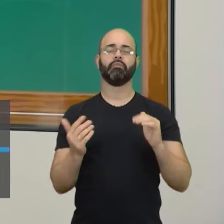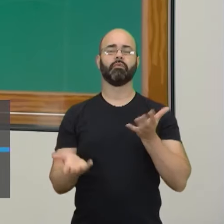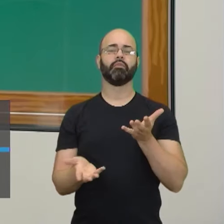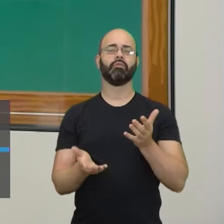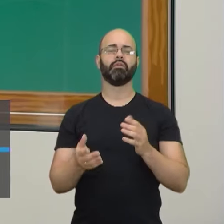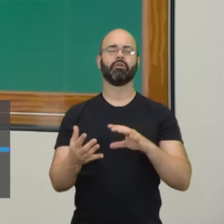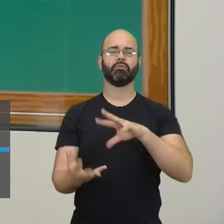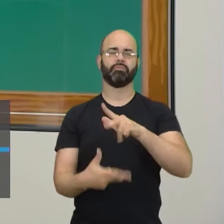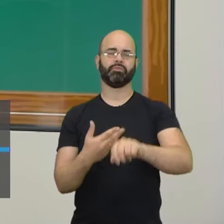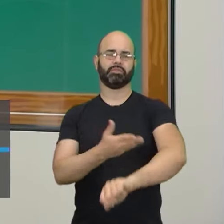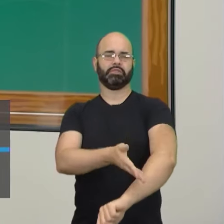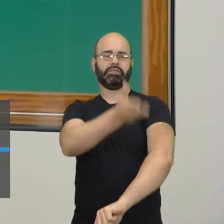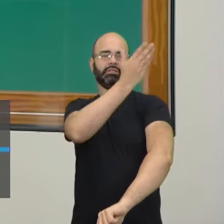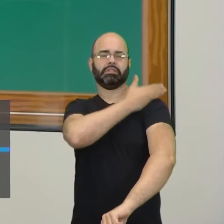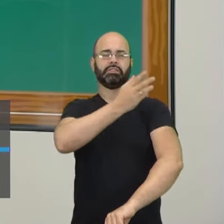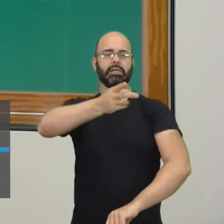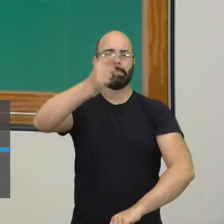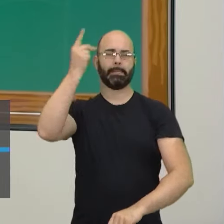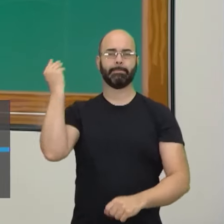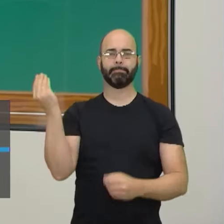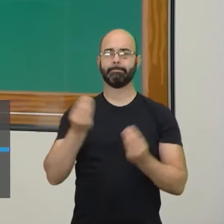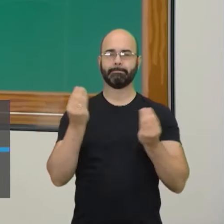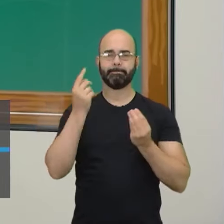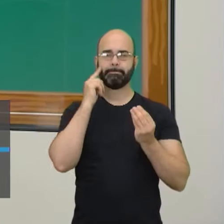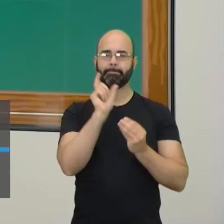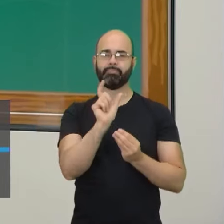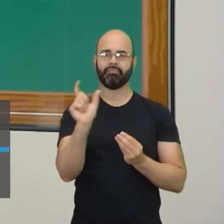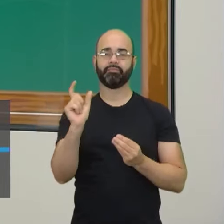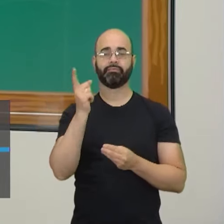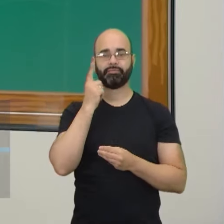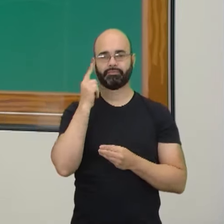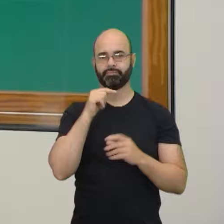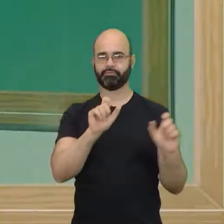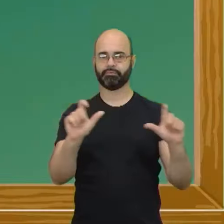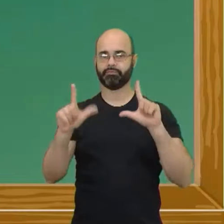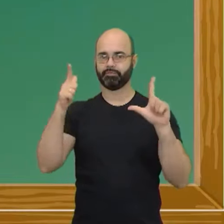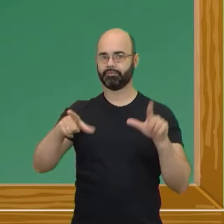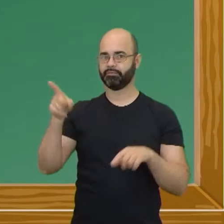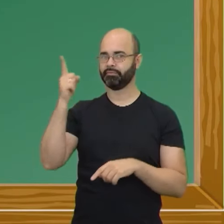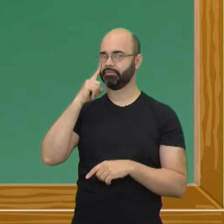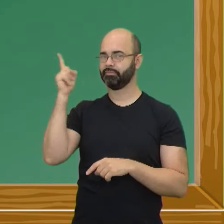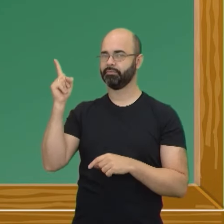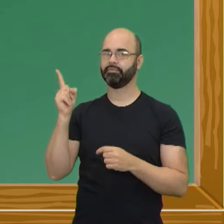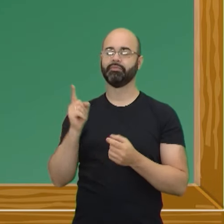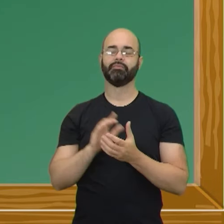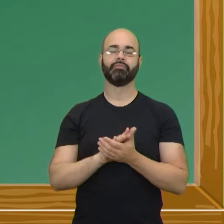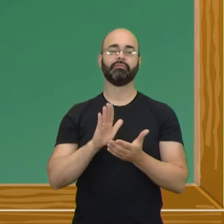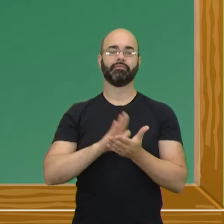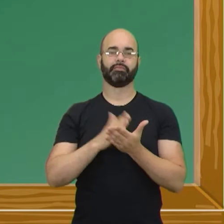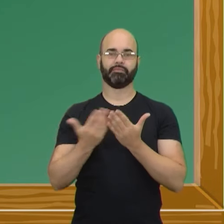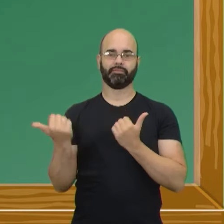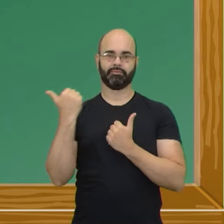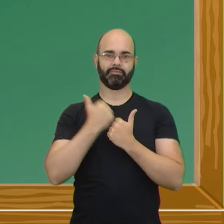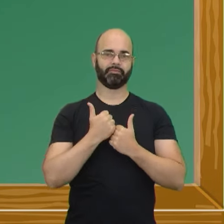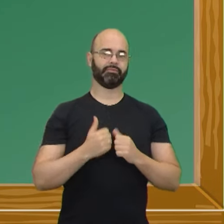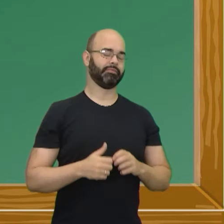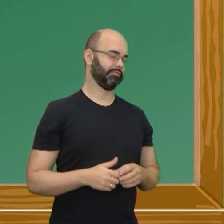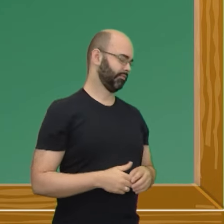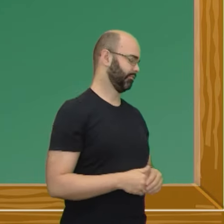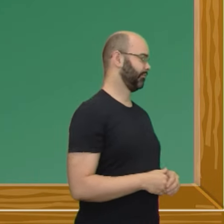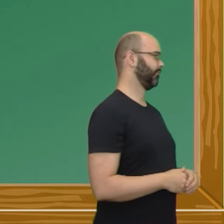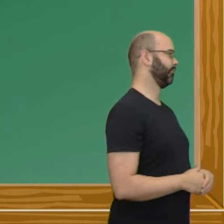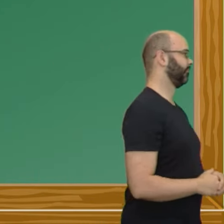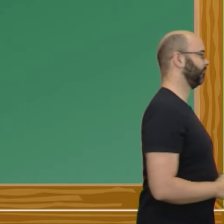para o mundo antigo e a gente precisa pensar alguns termos. Agora eu vou colocar novamente na tela, dá uma olhadinha aí, ó. Politeísmo, vocês se lembram? O